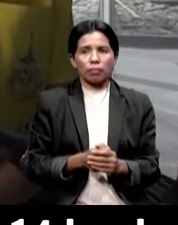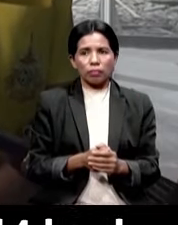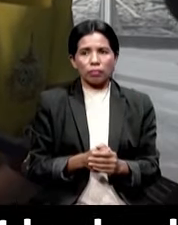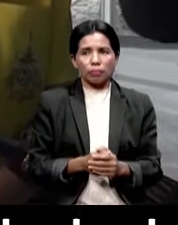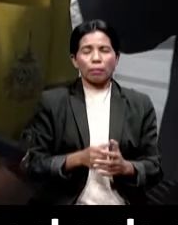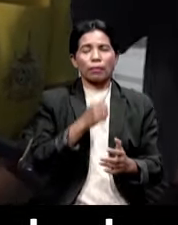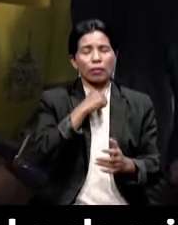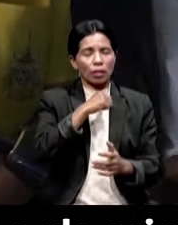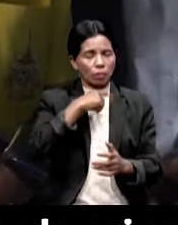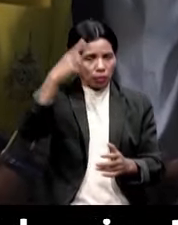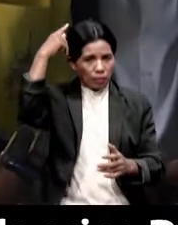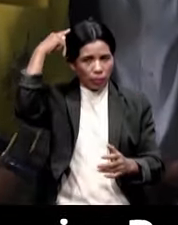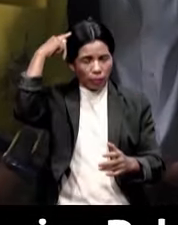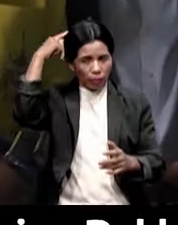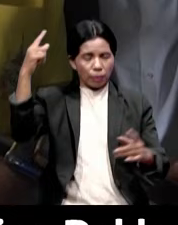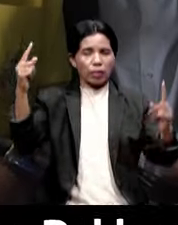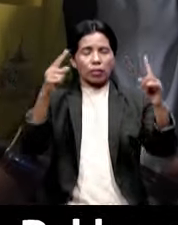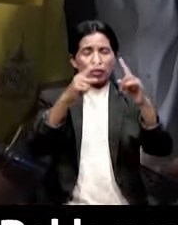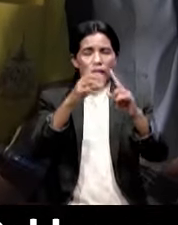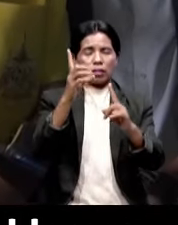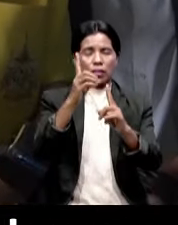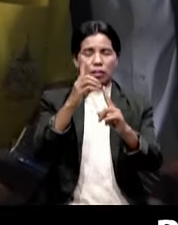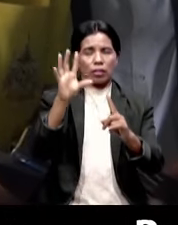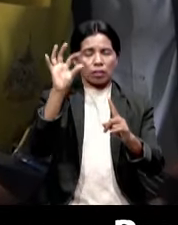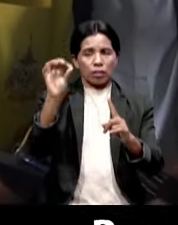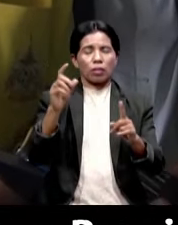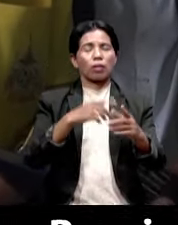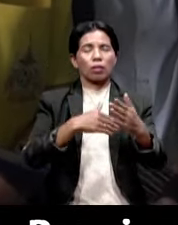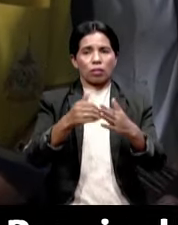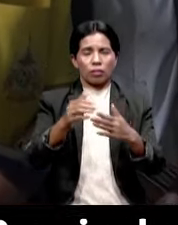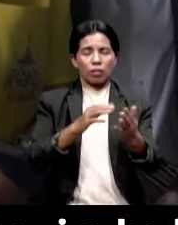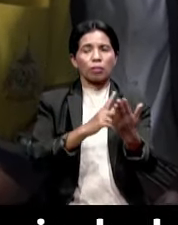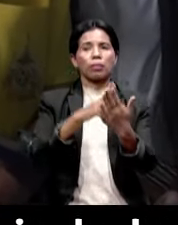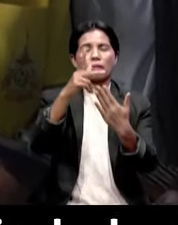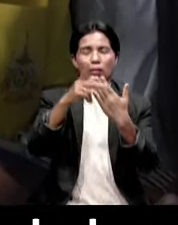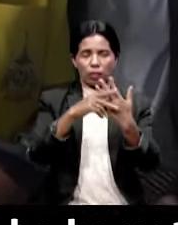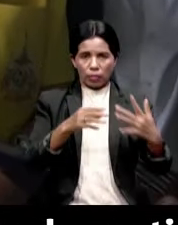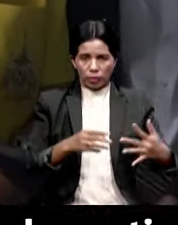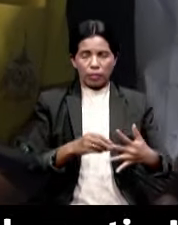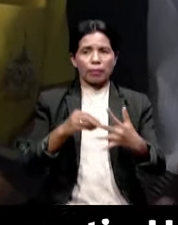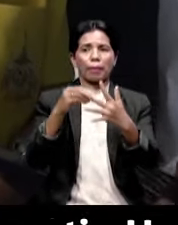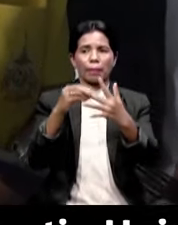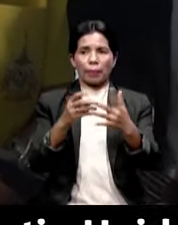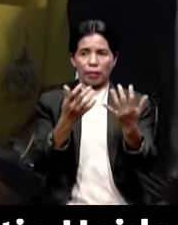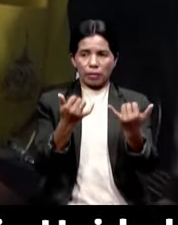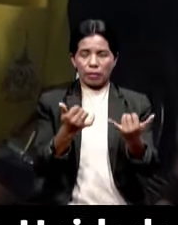amo Papa to e dia 9, conforme o programa oficial de ONU.